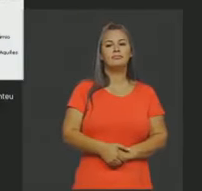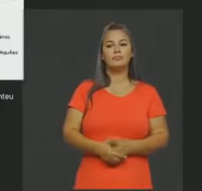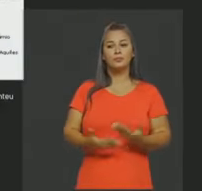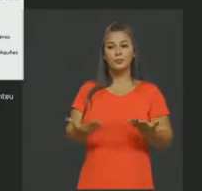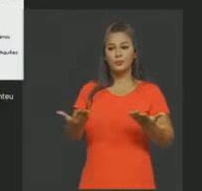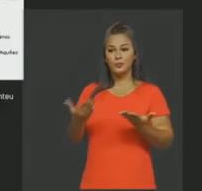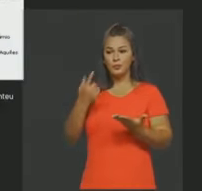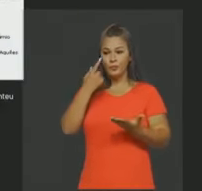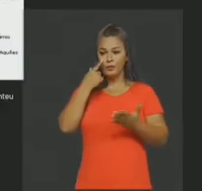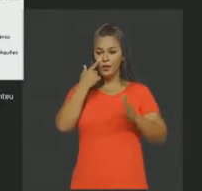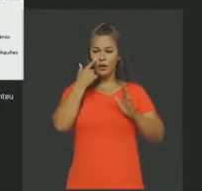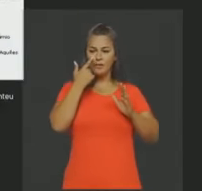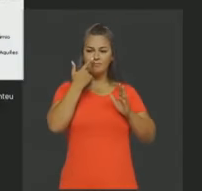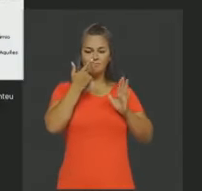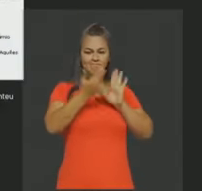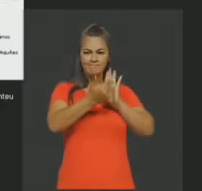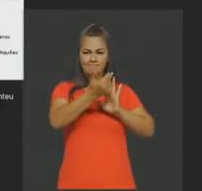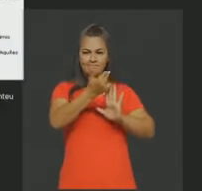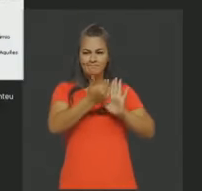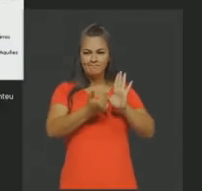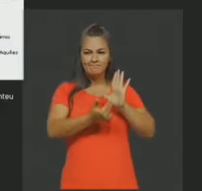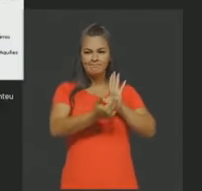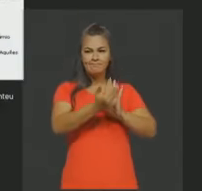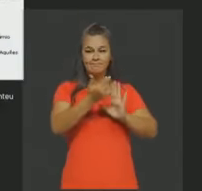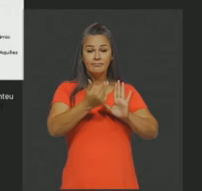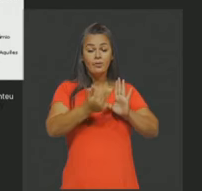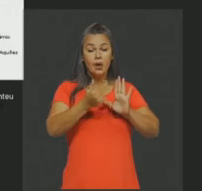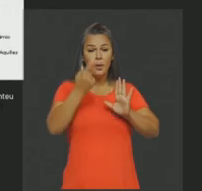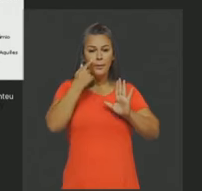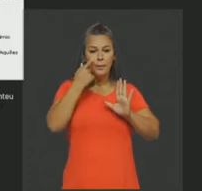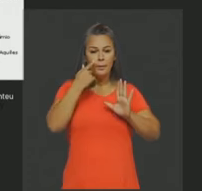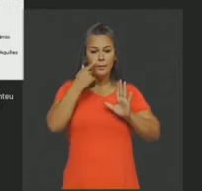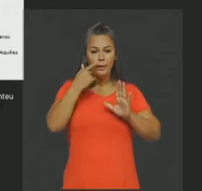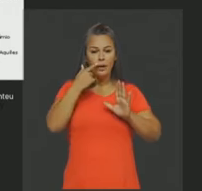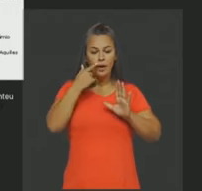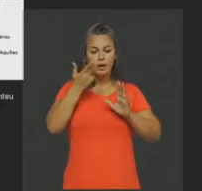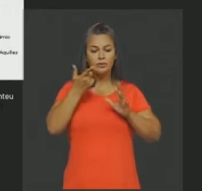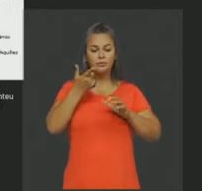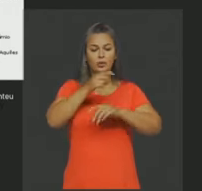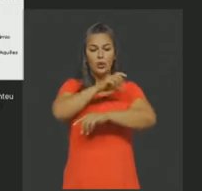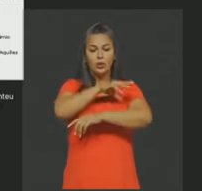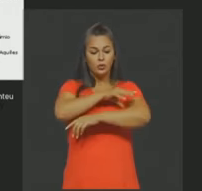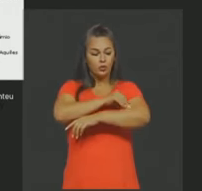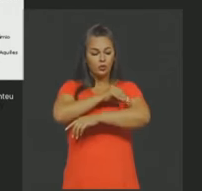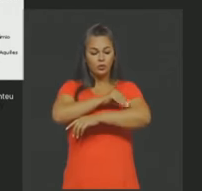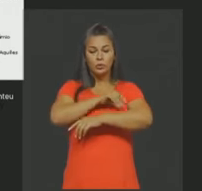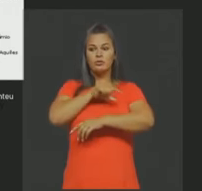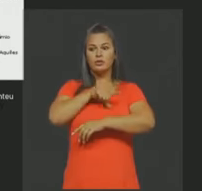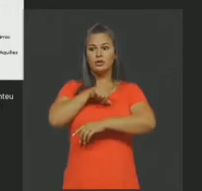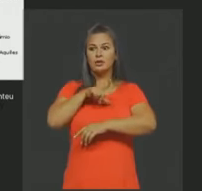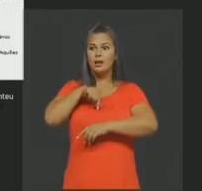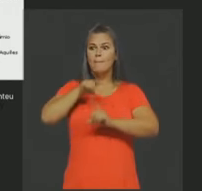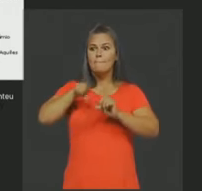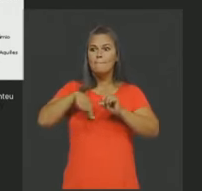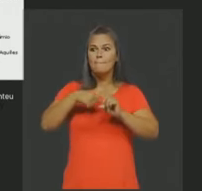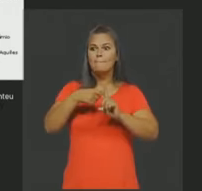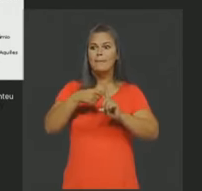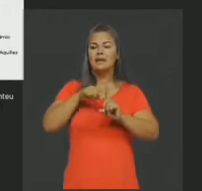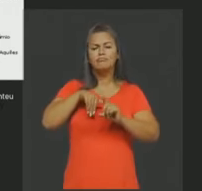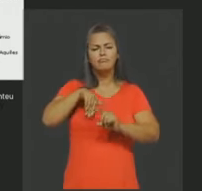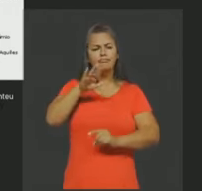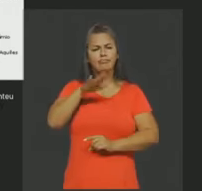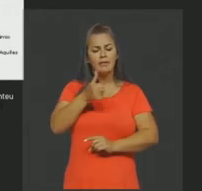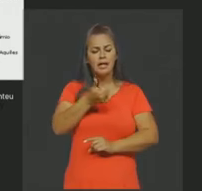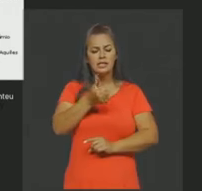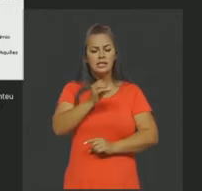desenho, né, uma imagem, mostrando o sistema muscular. Como eu falei, nós temos mais de 600 músculos, né? Esses músculos, gente,